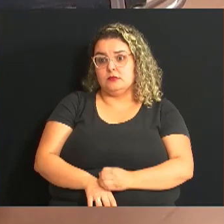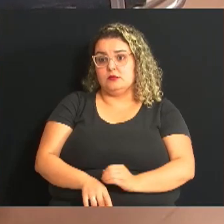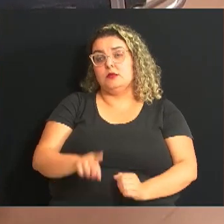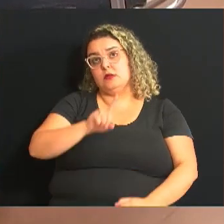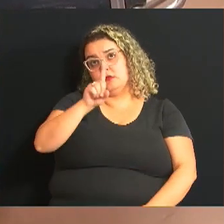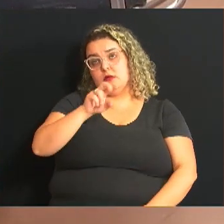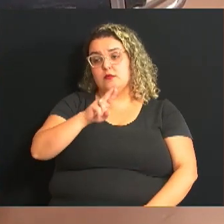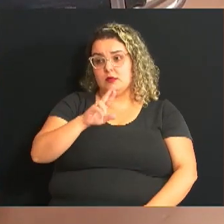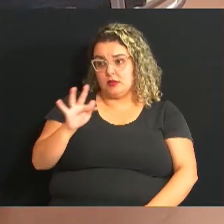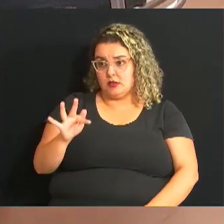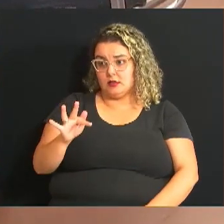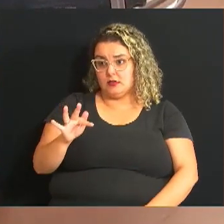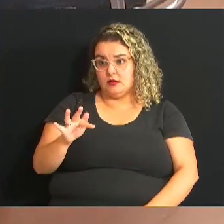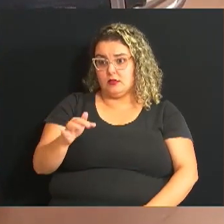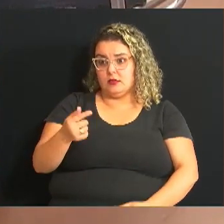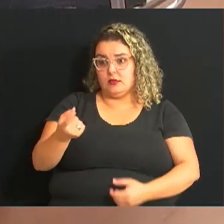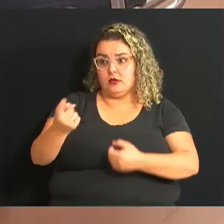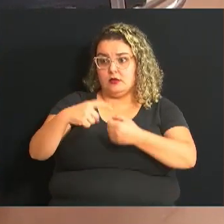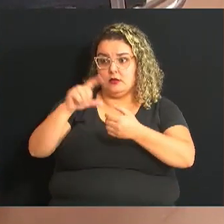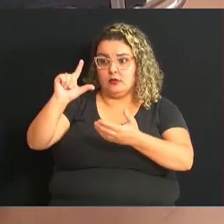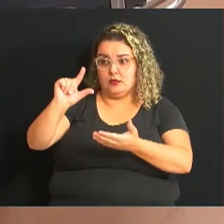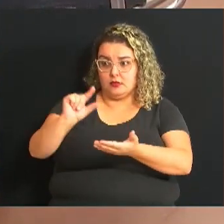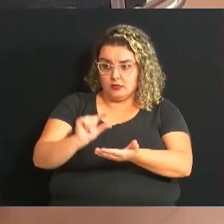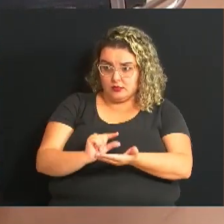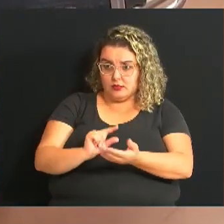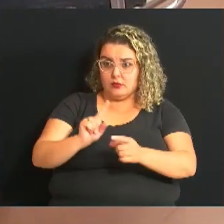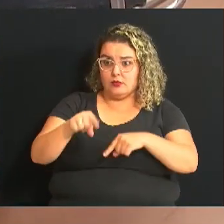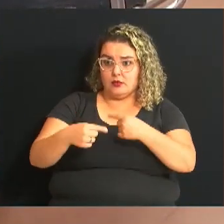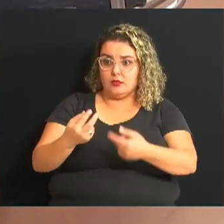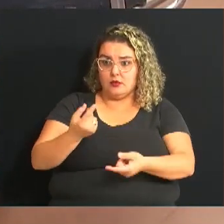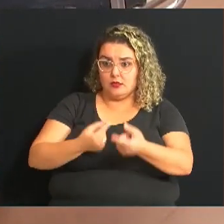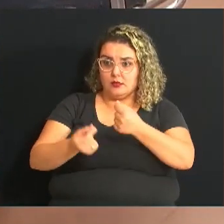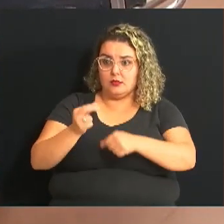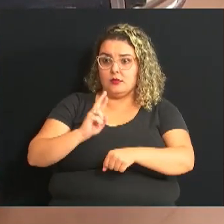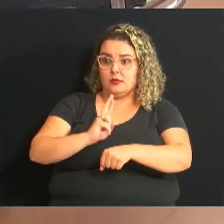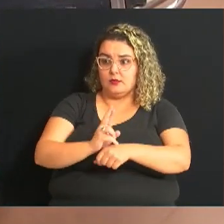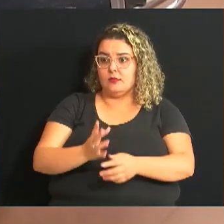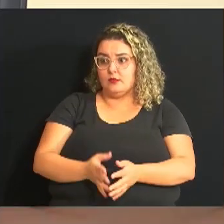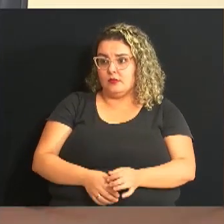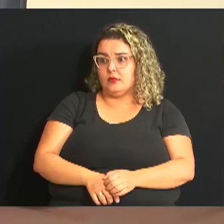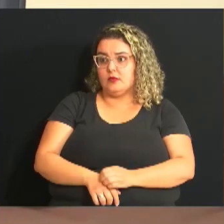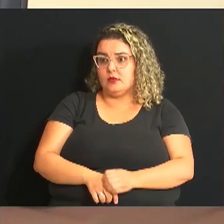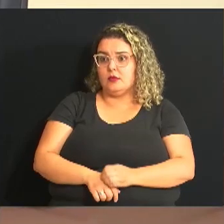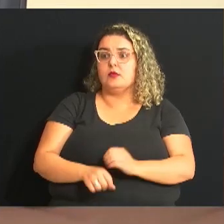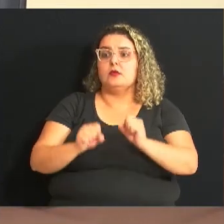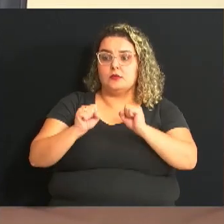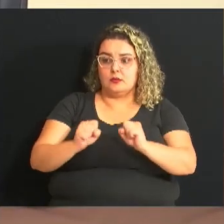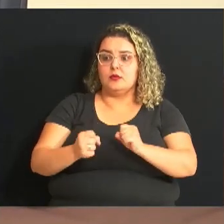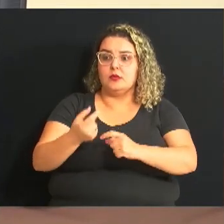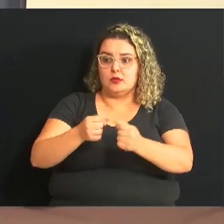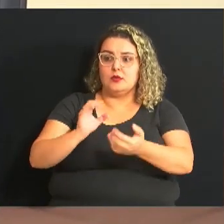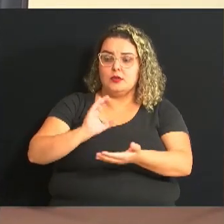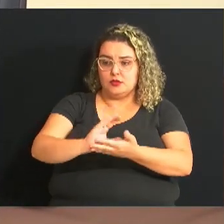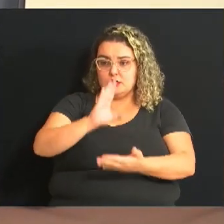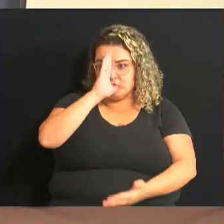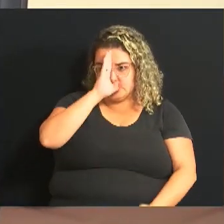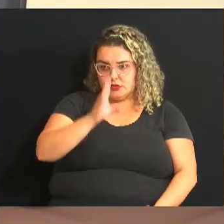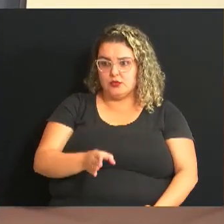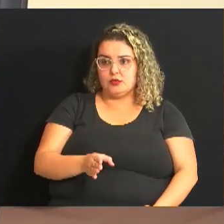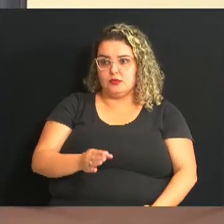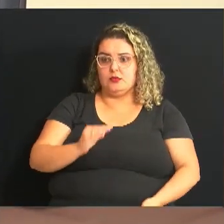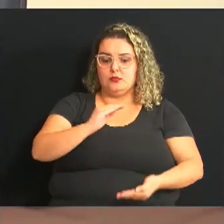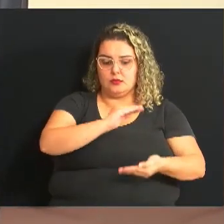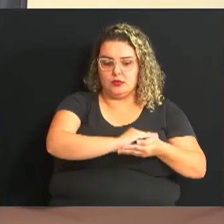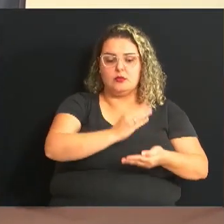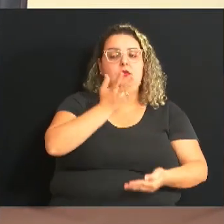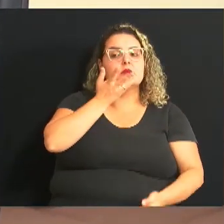e volta bem menos por outros recursos que poderia ser investido diretamente para o Fundo da Criança e do